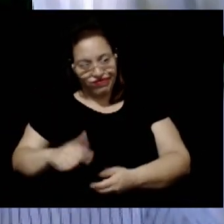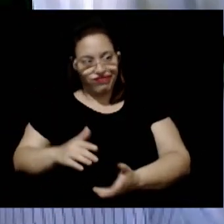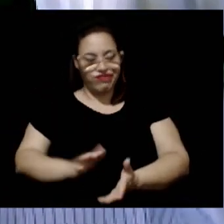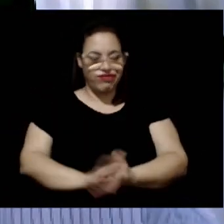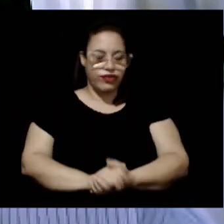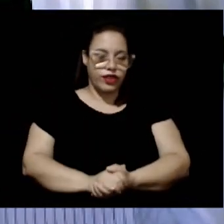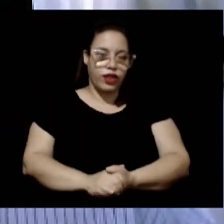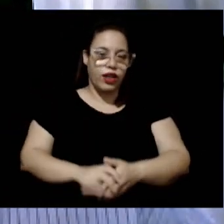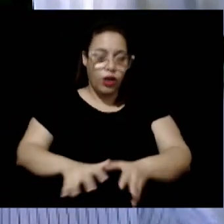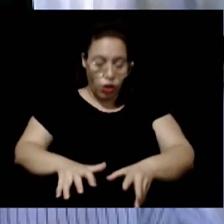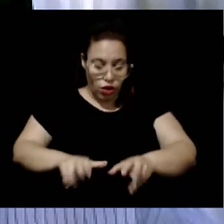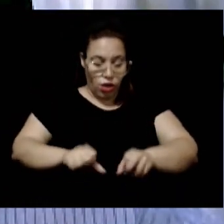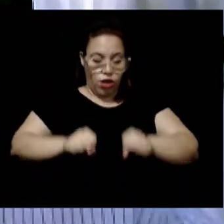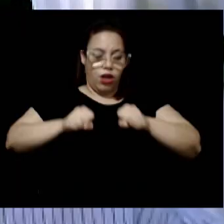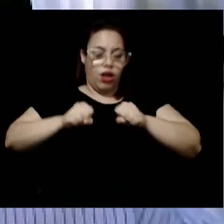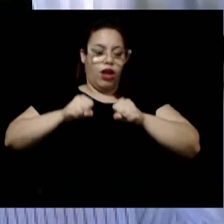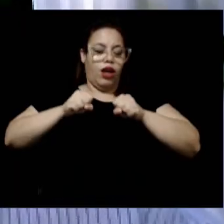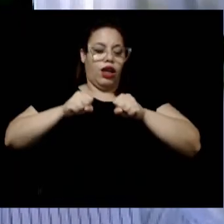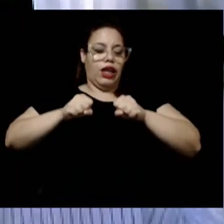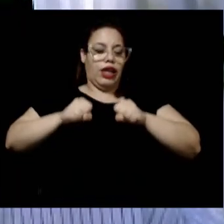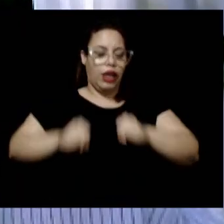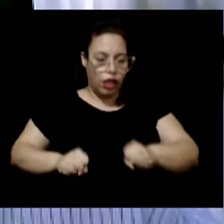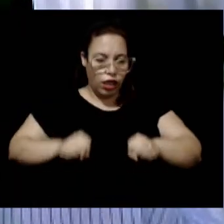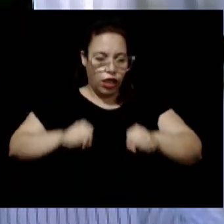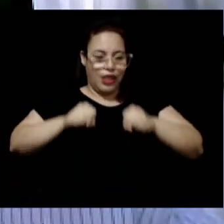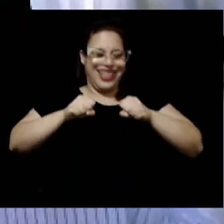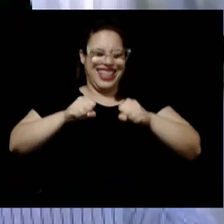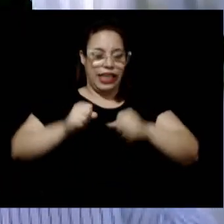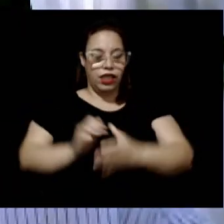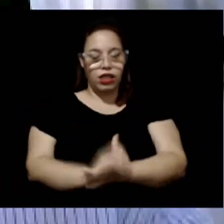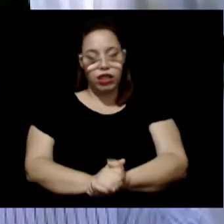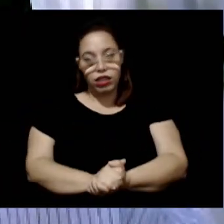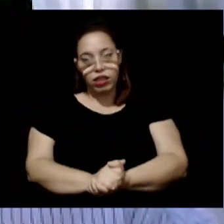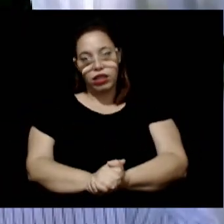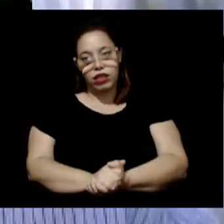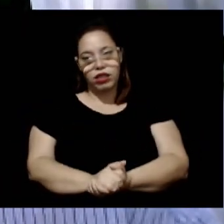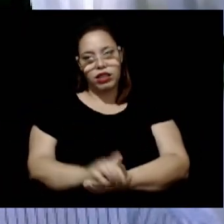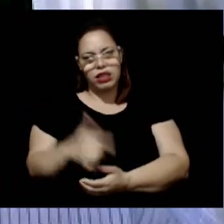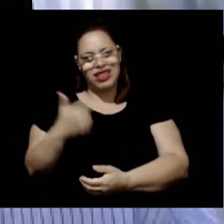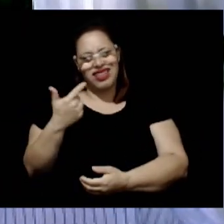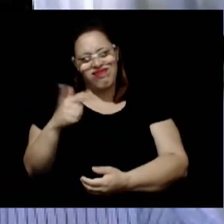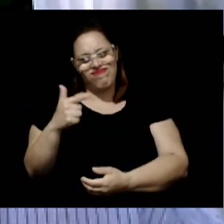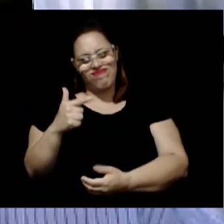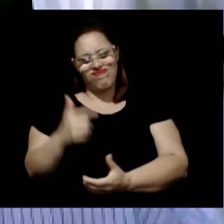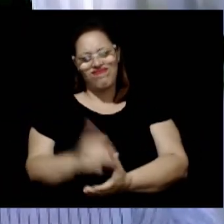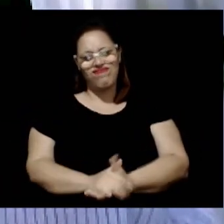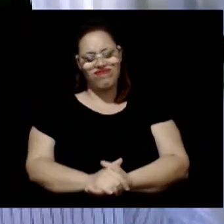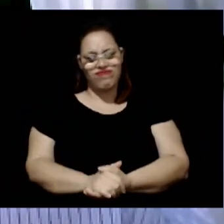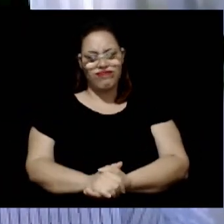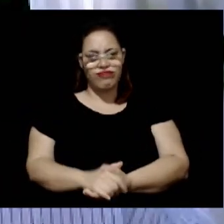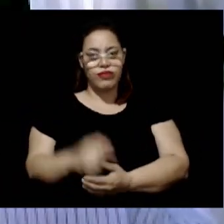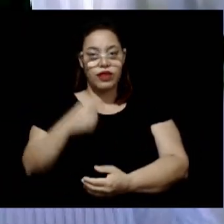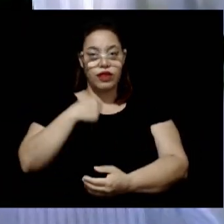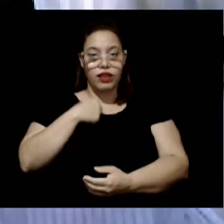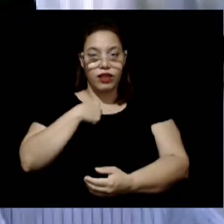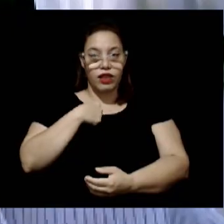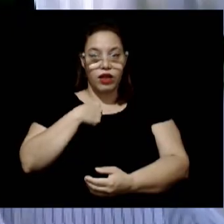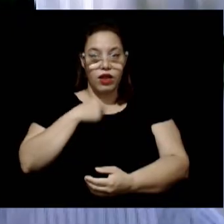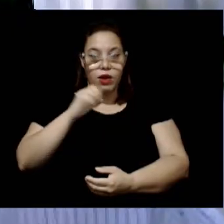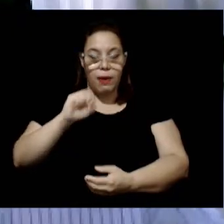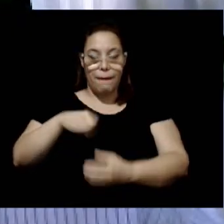às vezes nem são repetitivos, mas com muita carga, tem uma tendência a afetar muito o que a gente chama de partes moles.